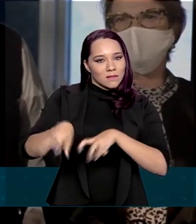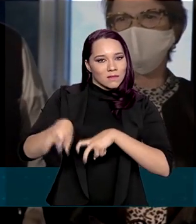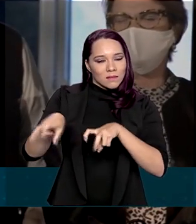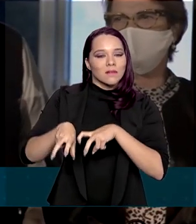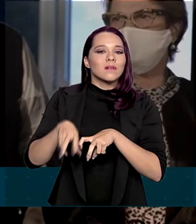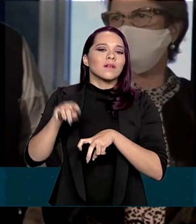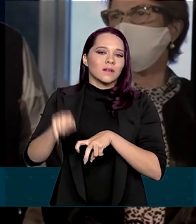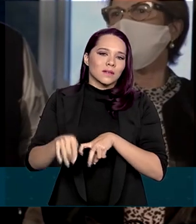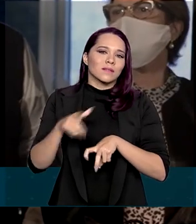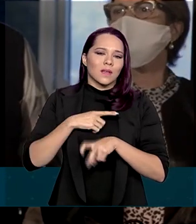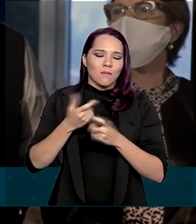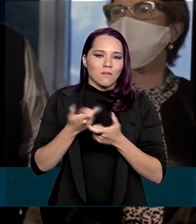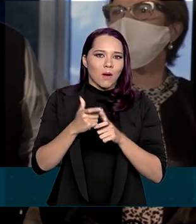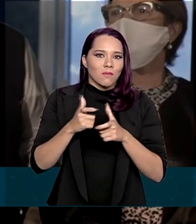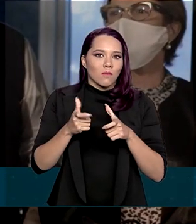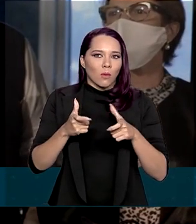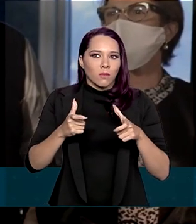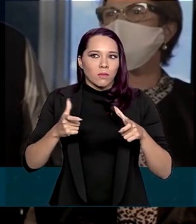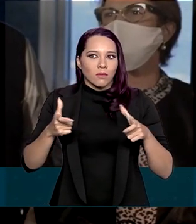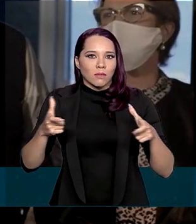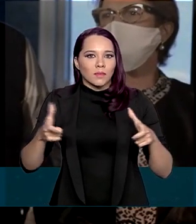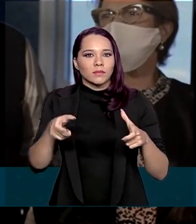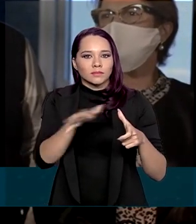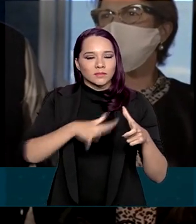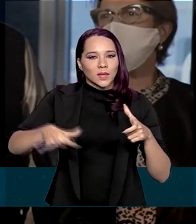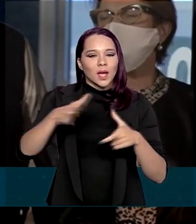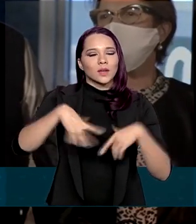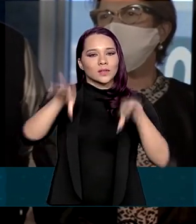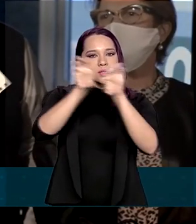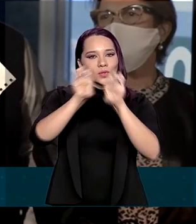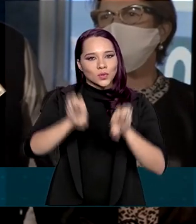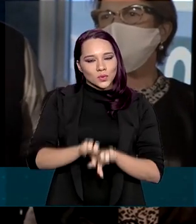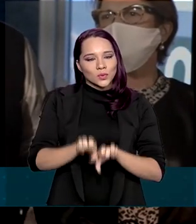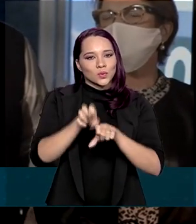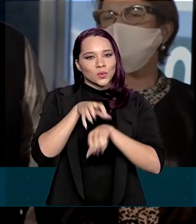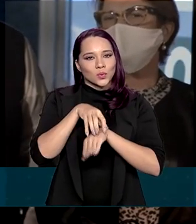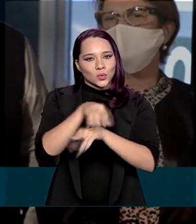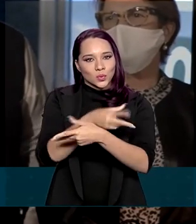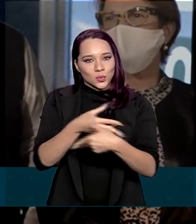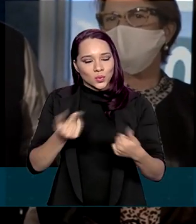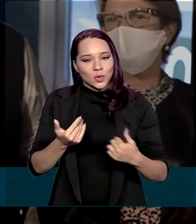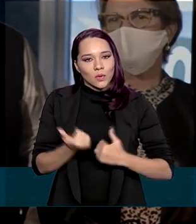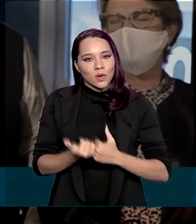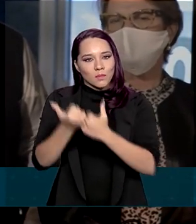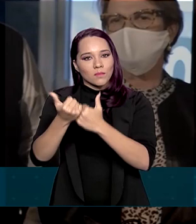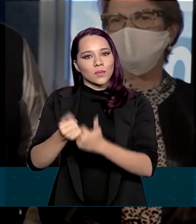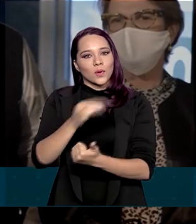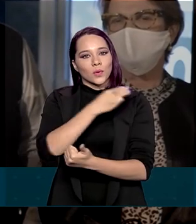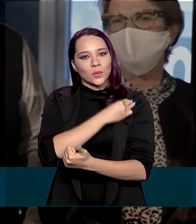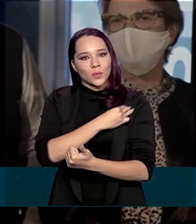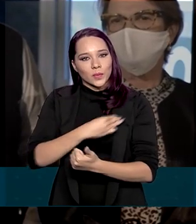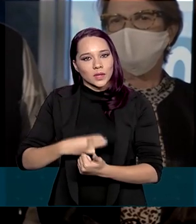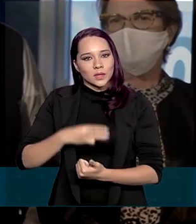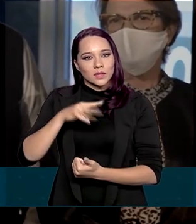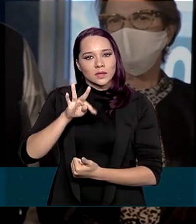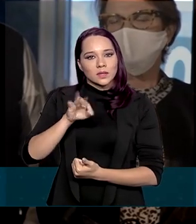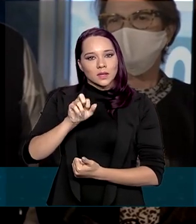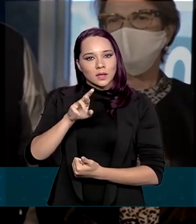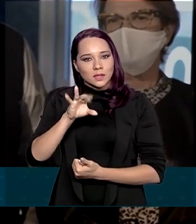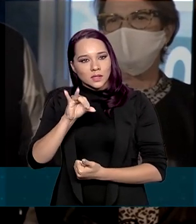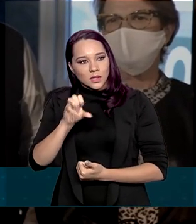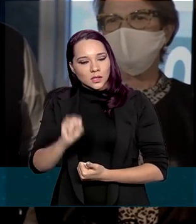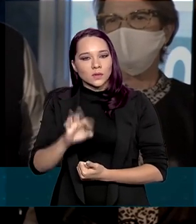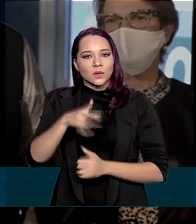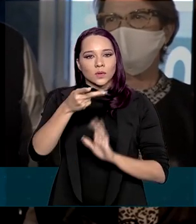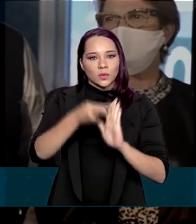e vem crescendo um bocado na área de infraestrutura, com apoio do ministro Tarciso, no